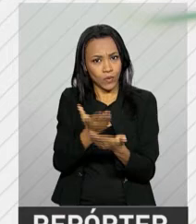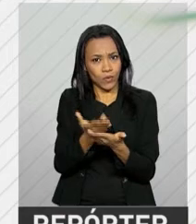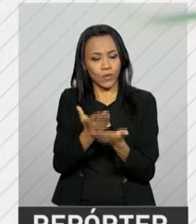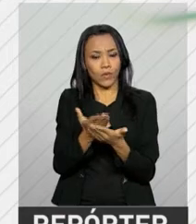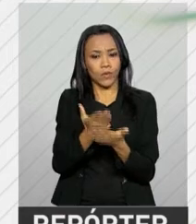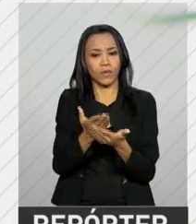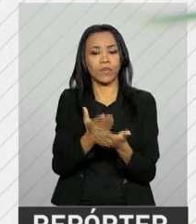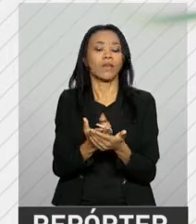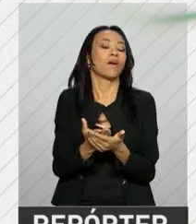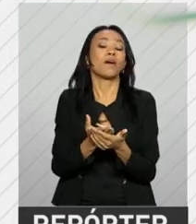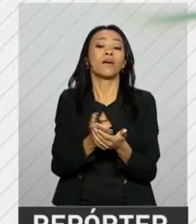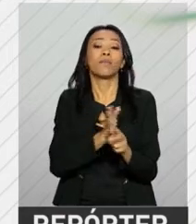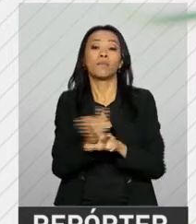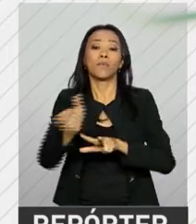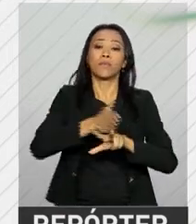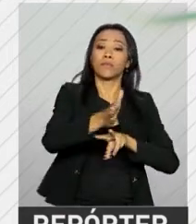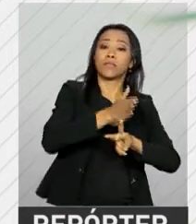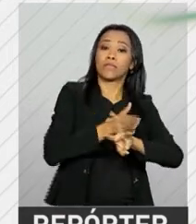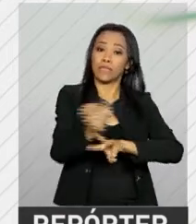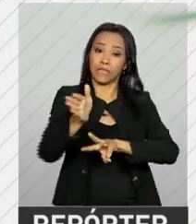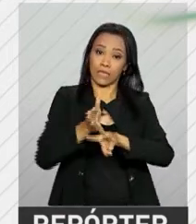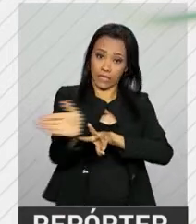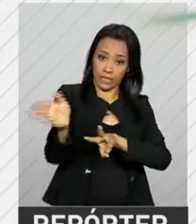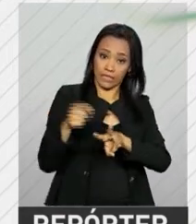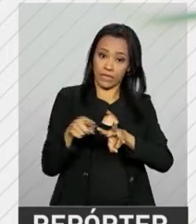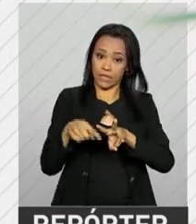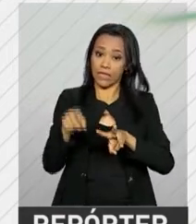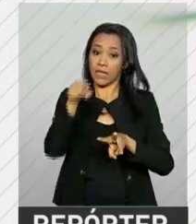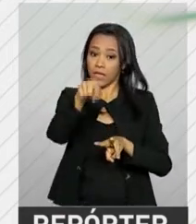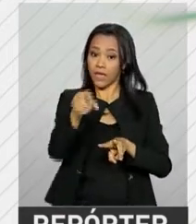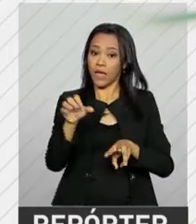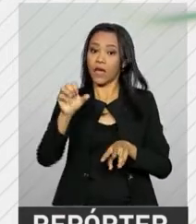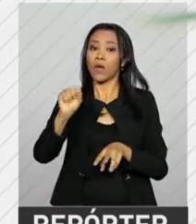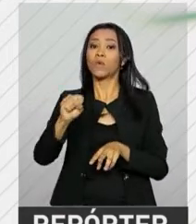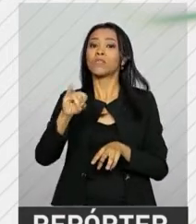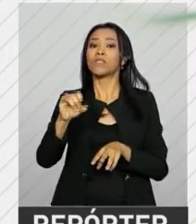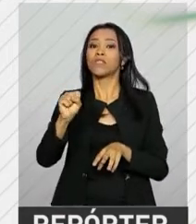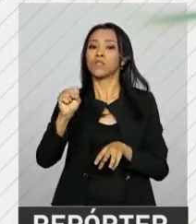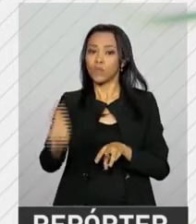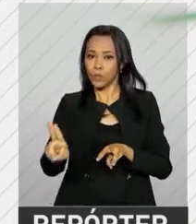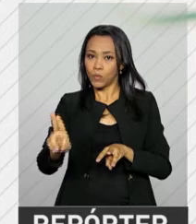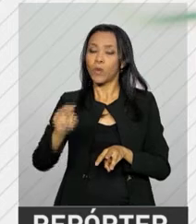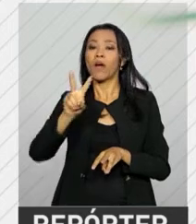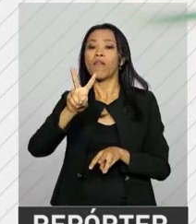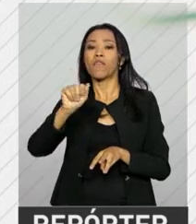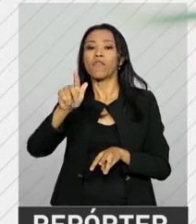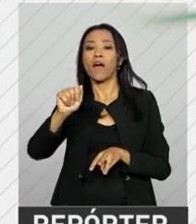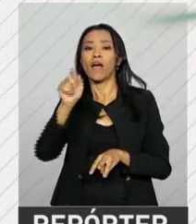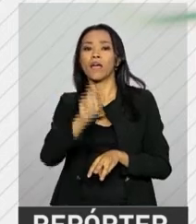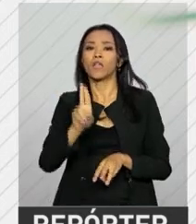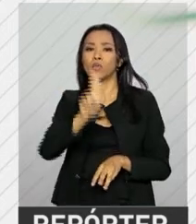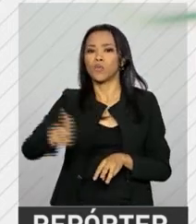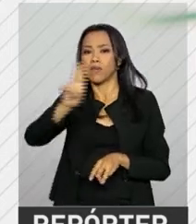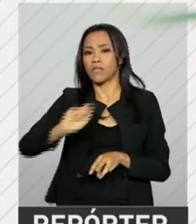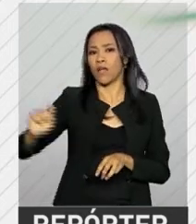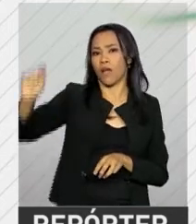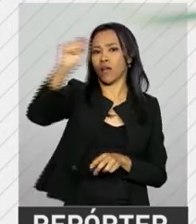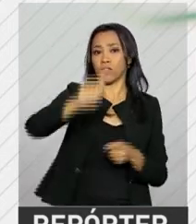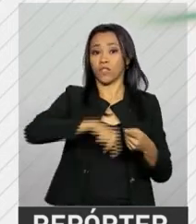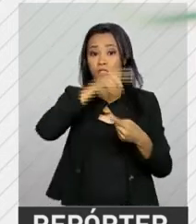três processos seletivos o sistema de seleção unificada que oferece vagas em universidades públicas o programa